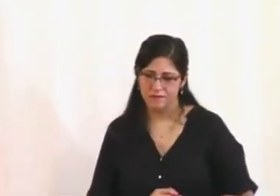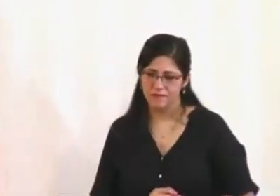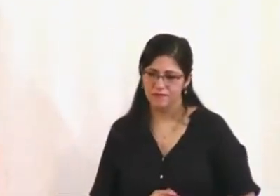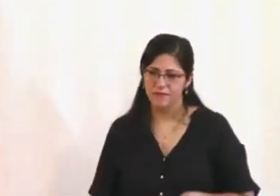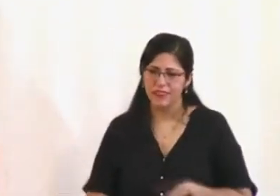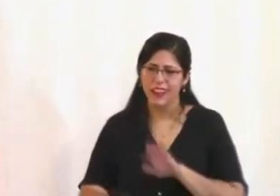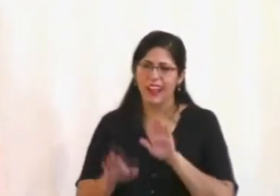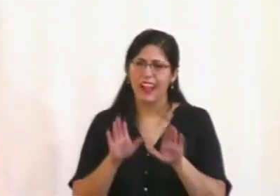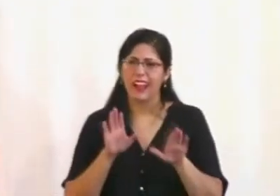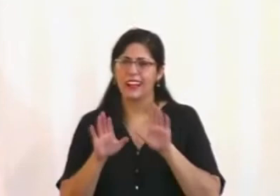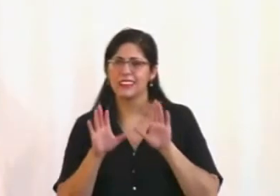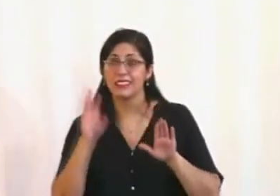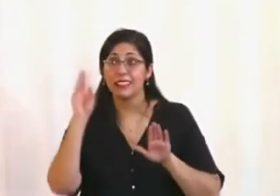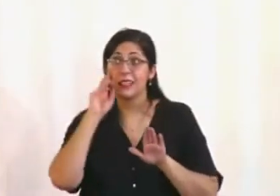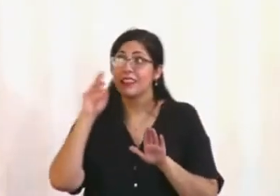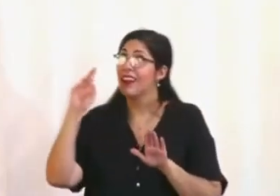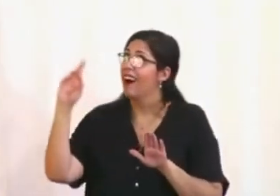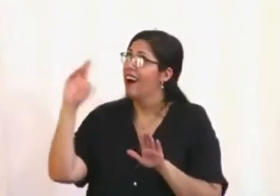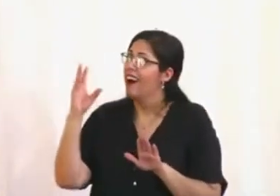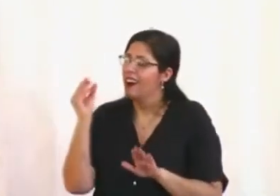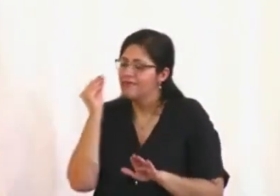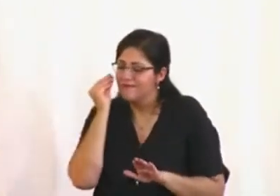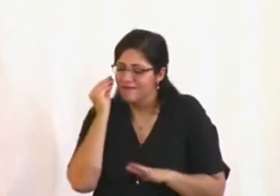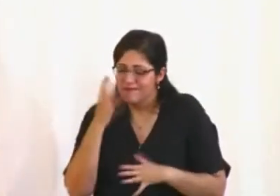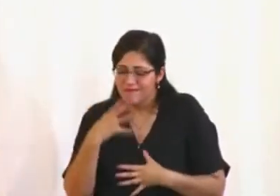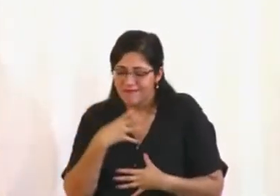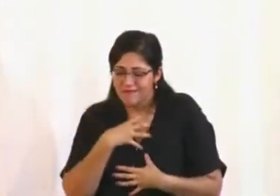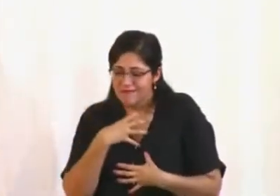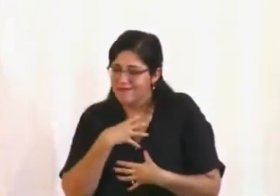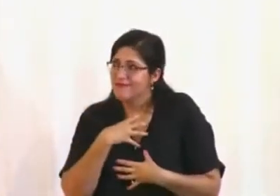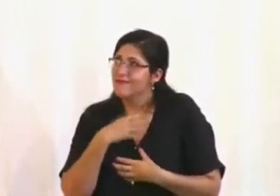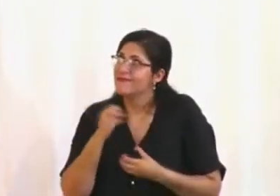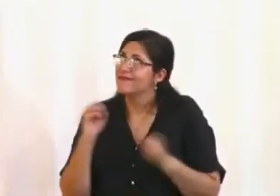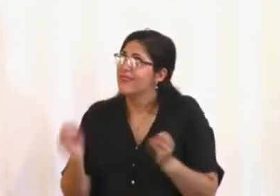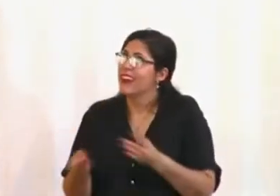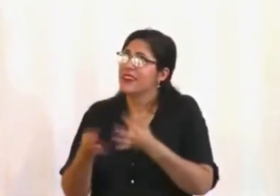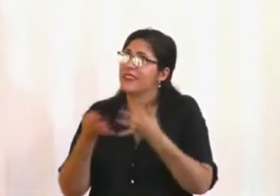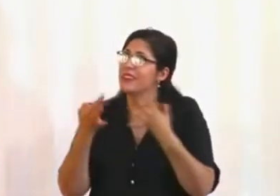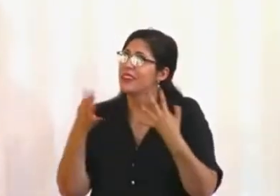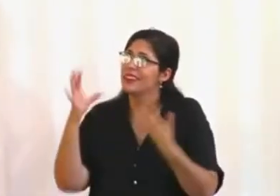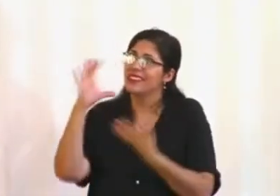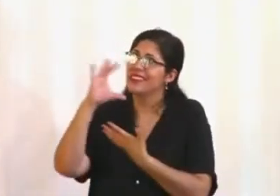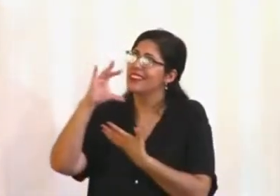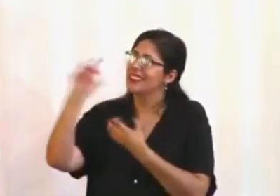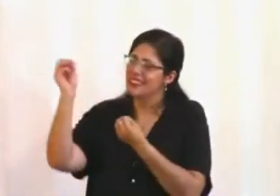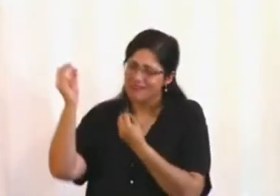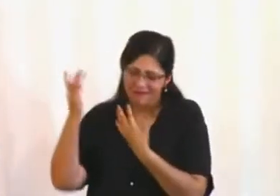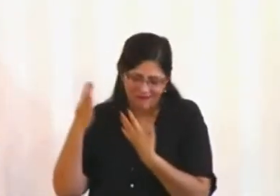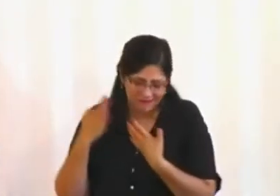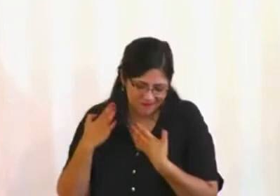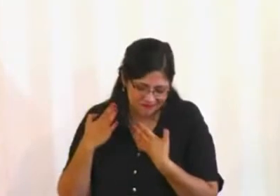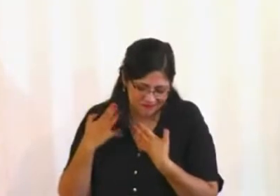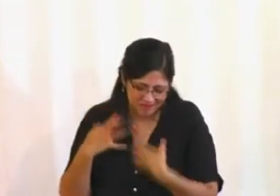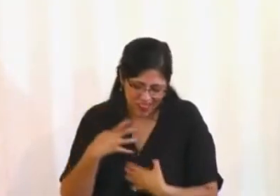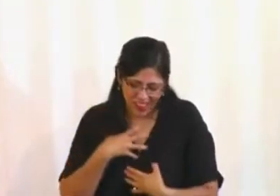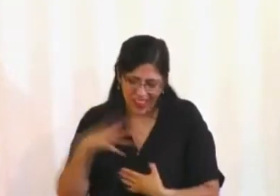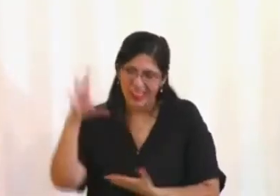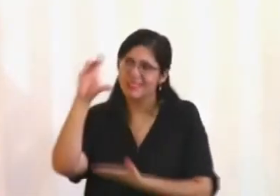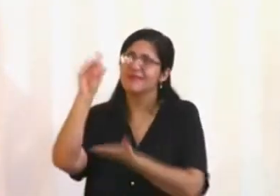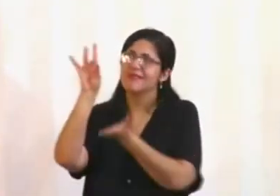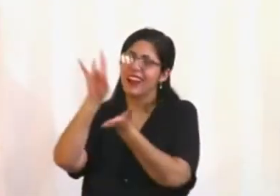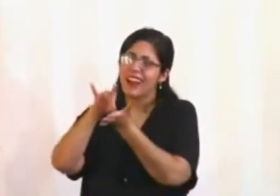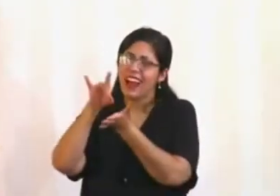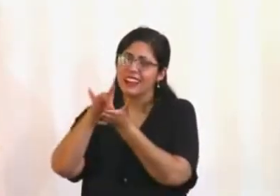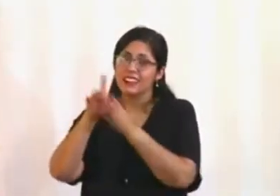você diz que coisa maravilhosa, que experiência sublime que o Senhor me deu, como é gostoso pertencer à família da fé, servir a um Deus que é